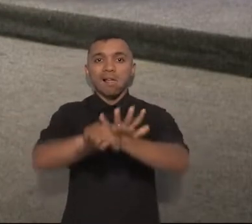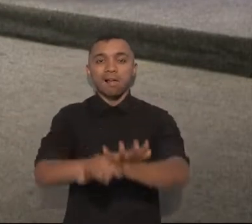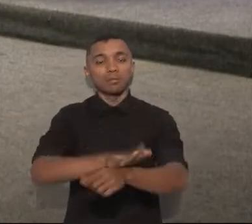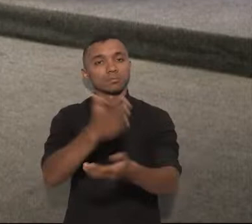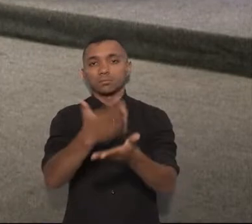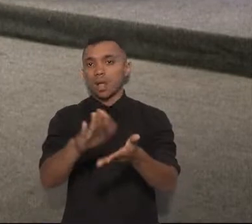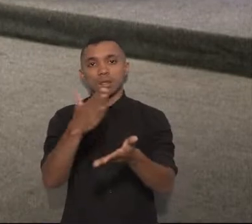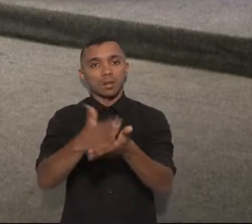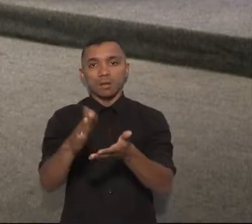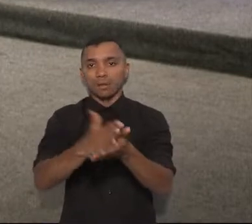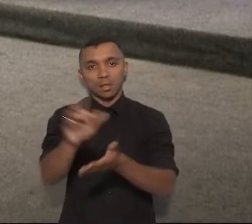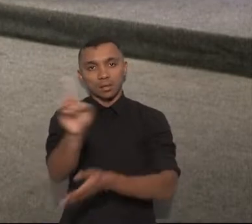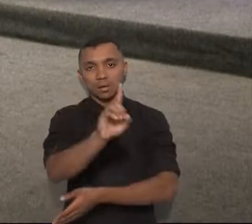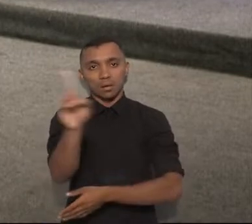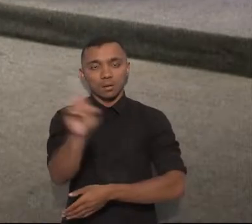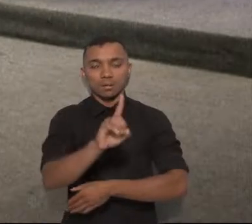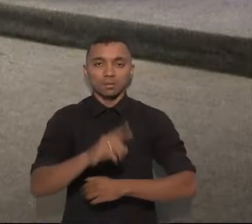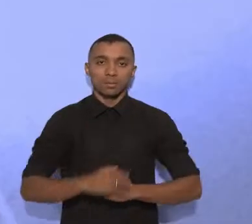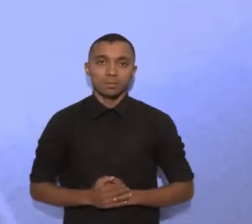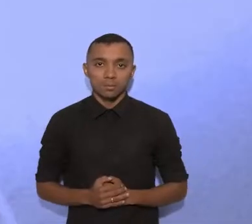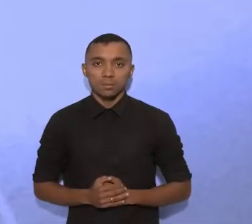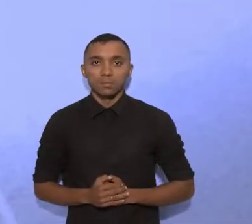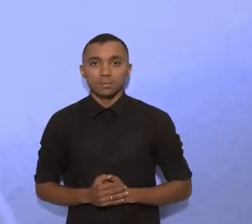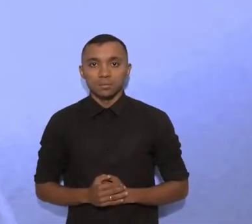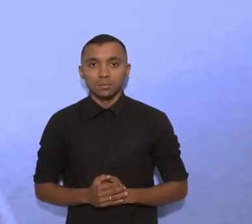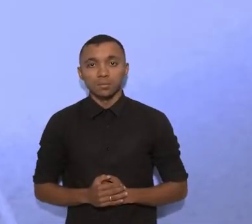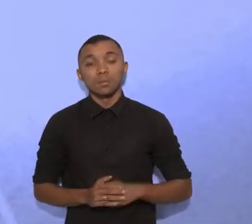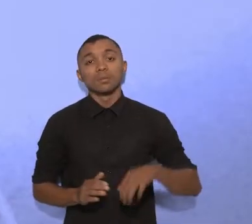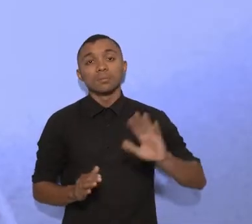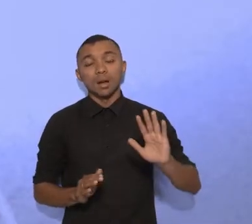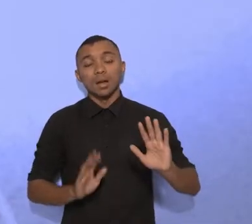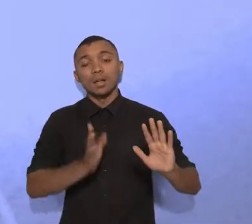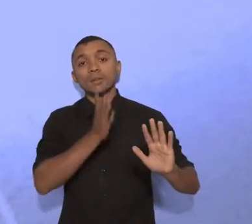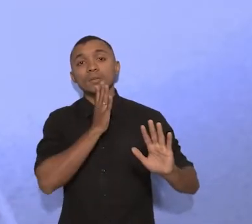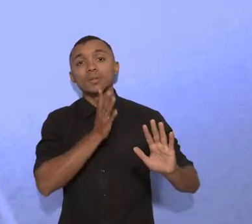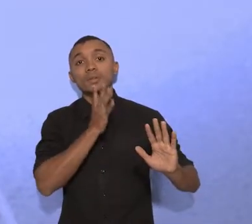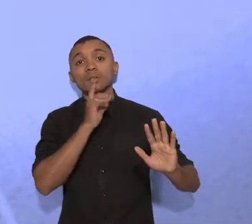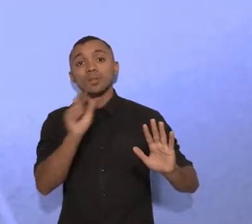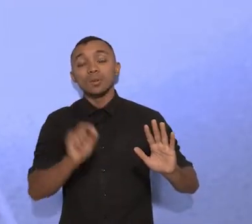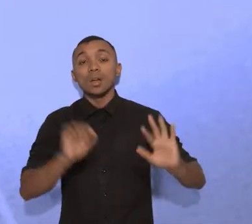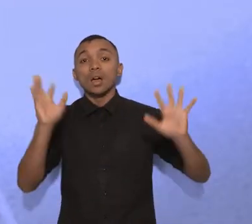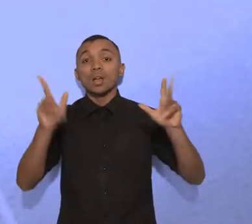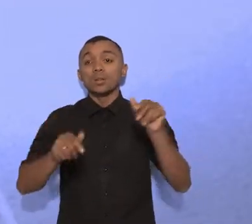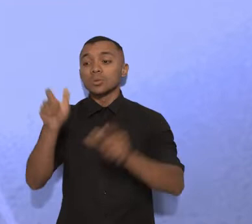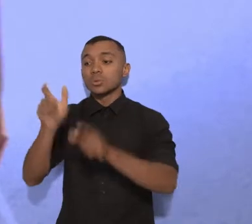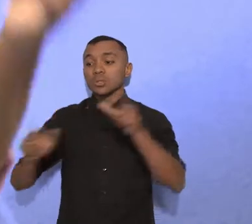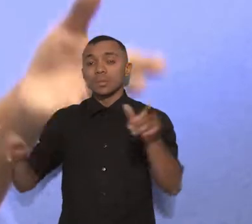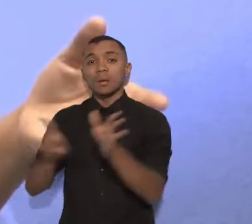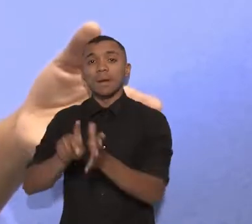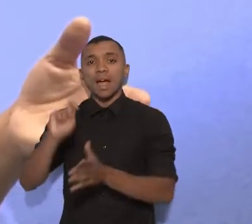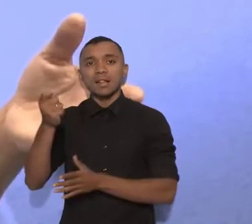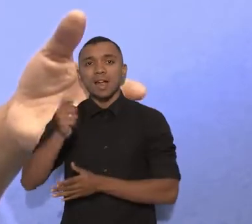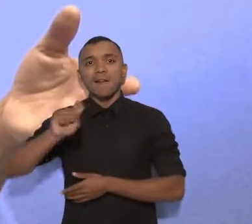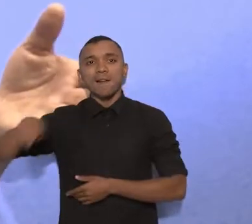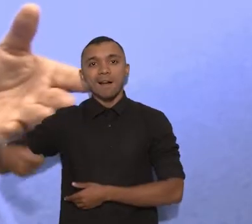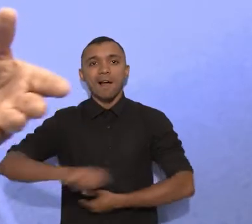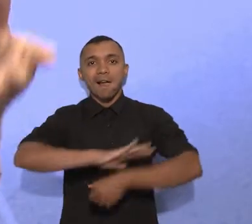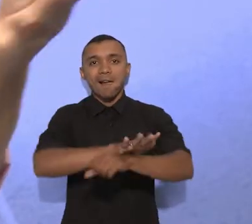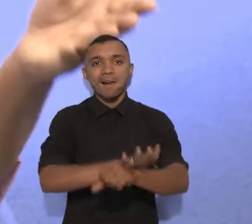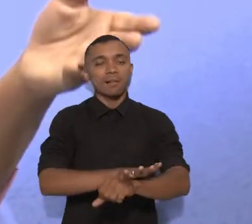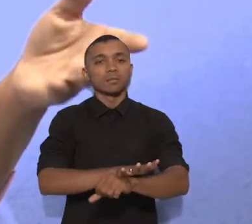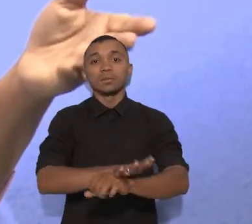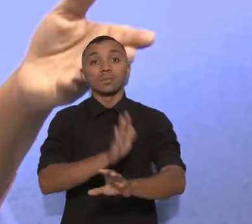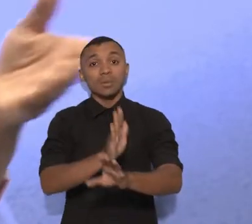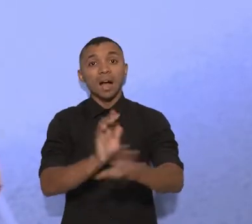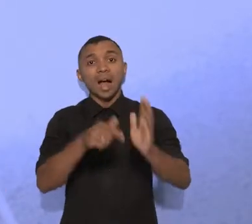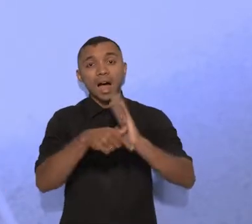uma generalização que não deve ser feita. Só mais assim os descendentes. Assim como a gente não deve dizer que toda Argentina é racista, porque os casos de racismo aconteceram